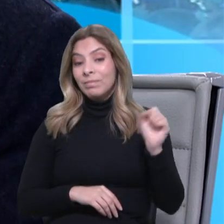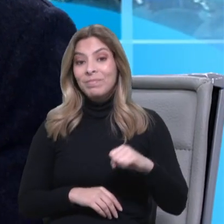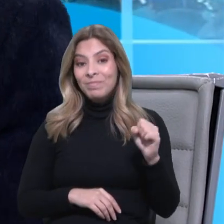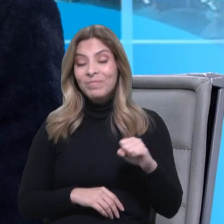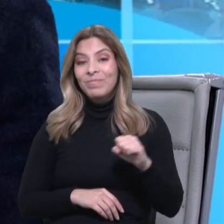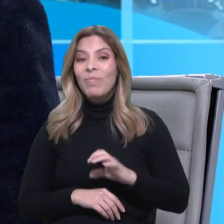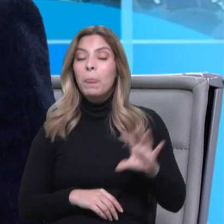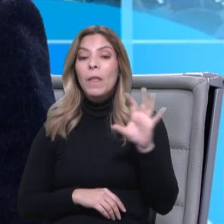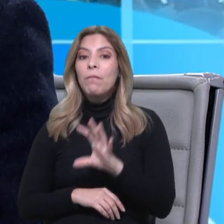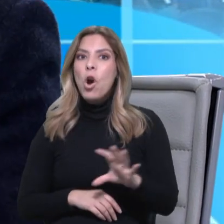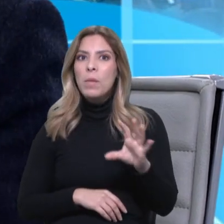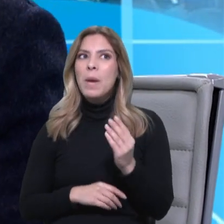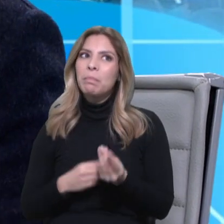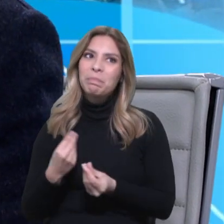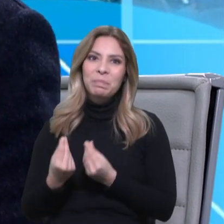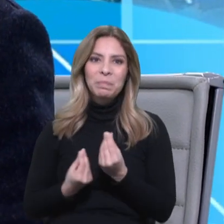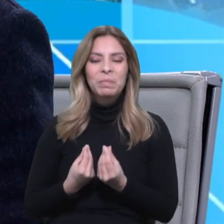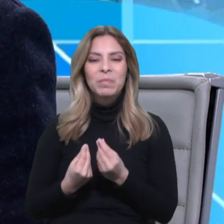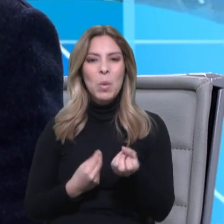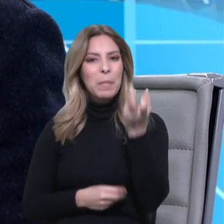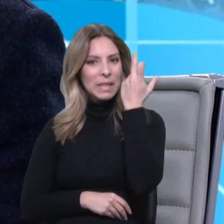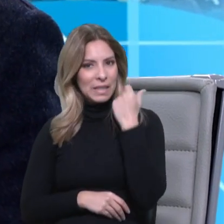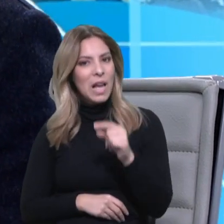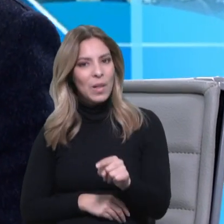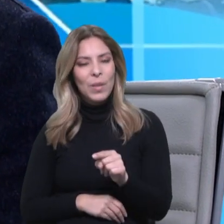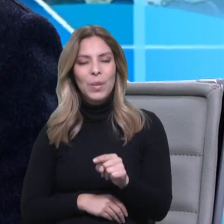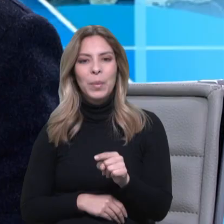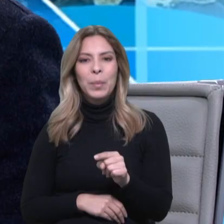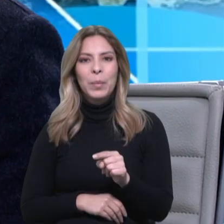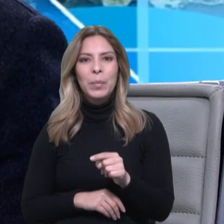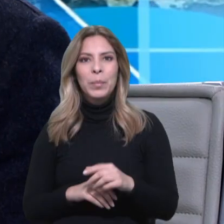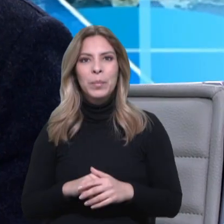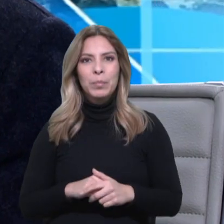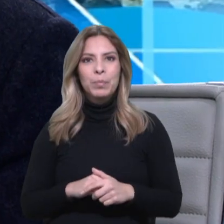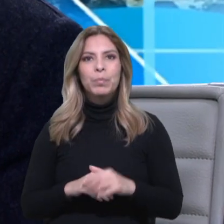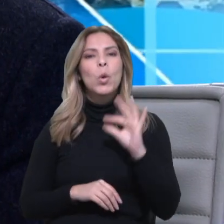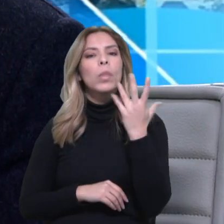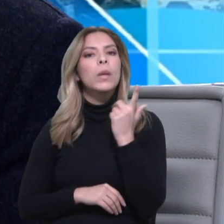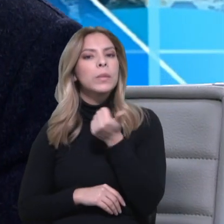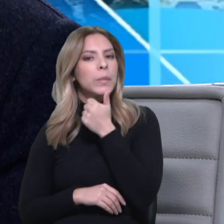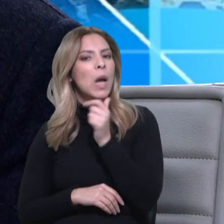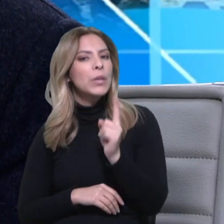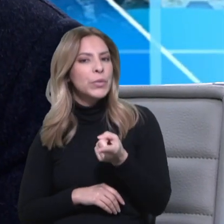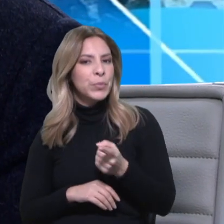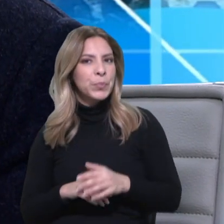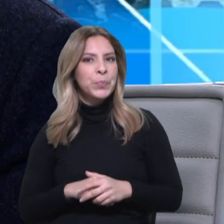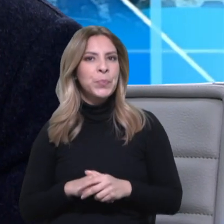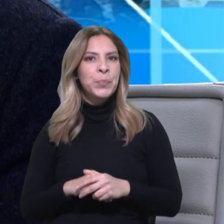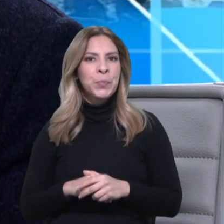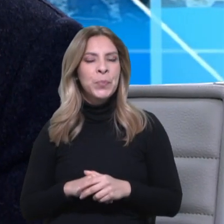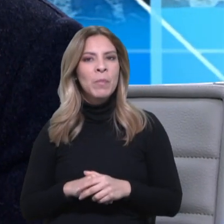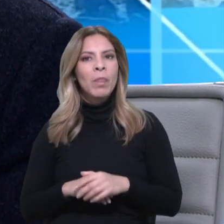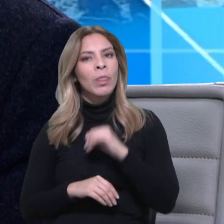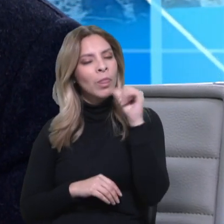de concretizar o encontro do ano passado, em que o que acontece muitas vezes é que existe uma